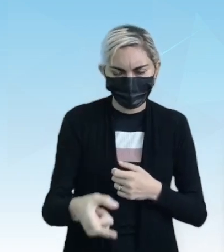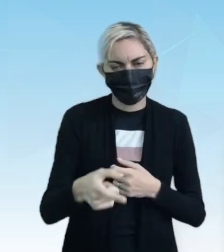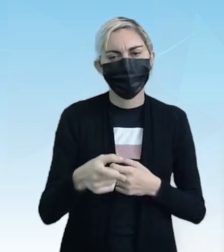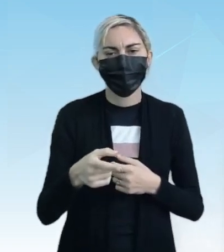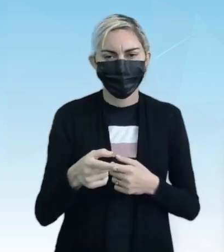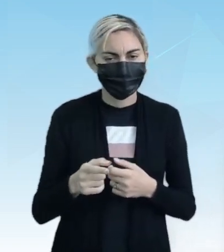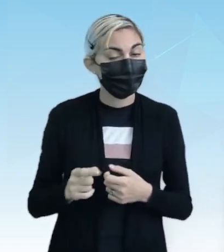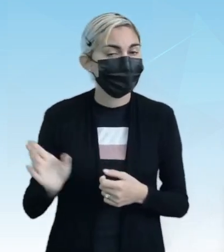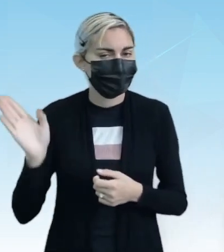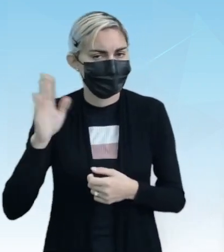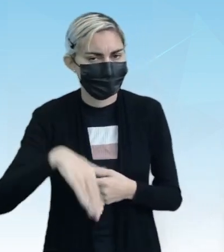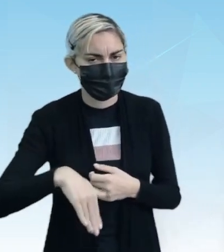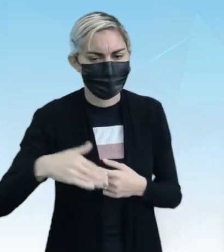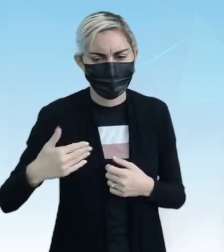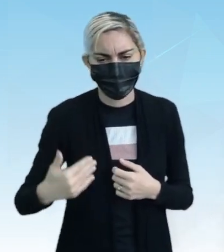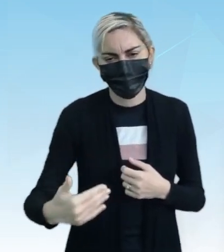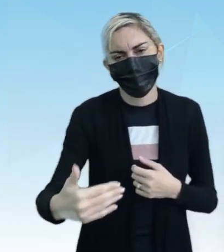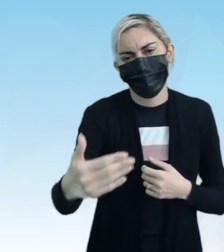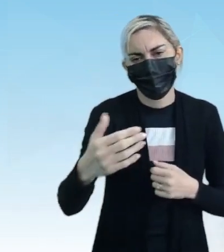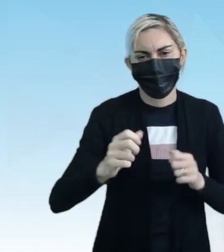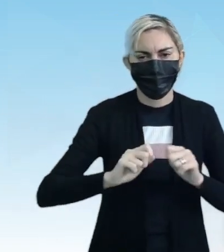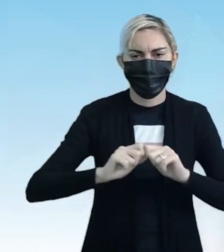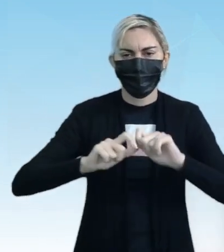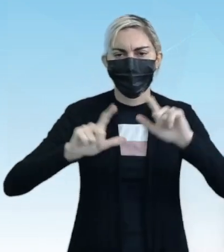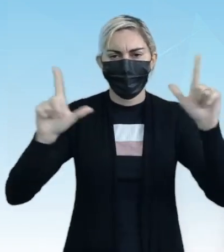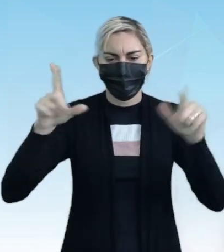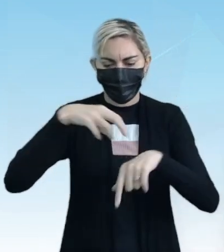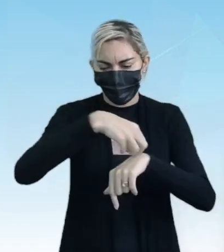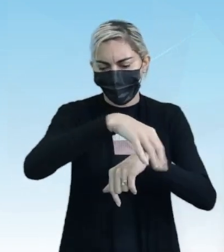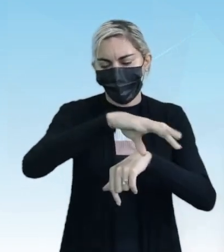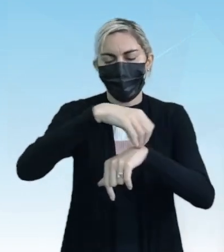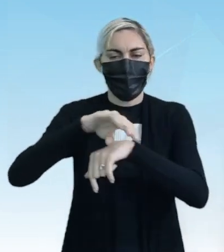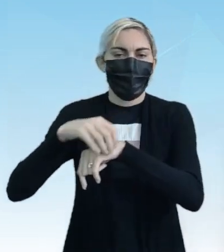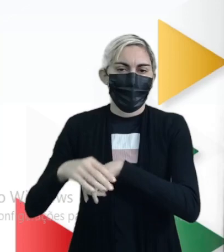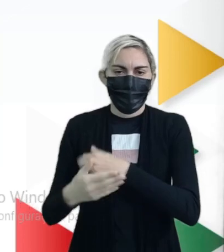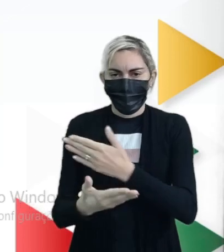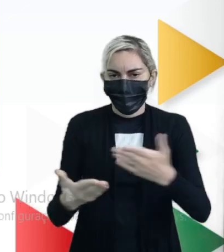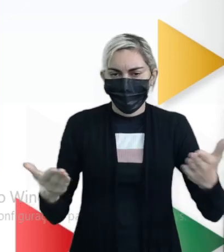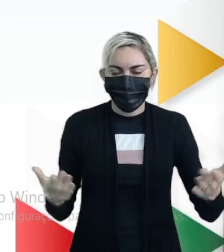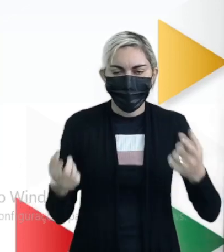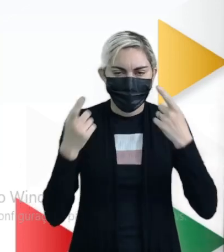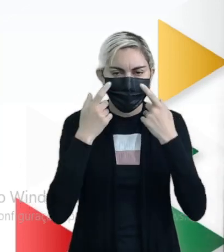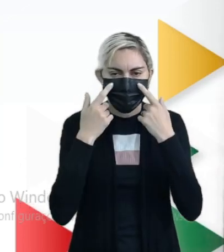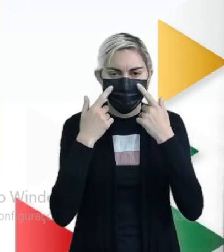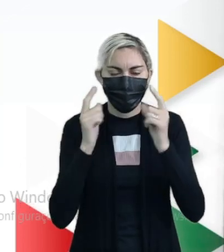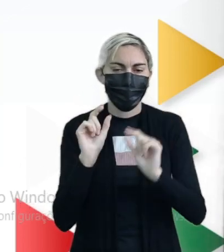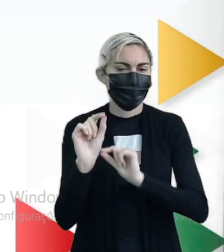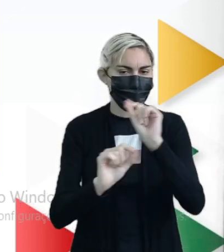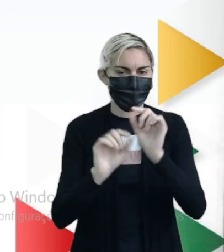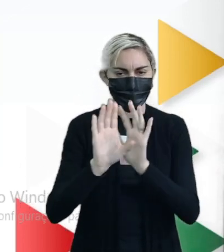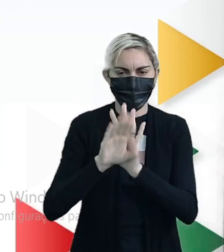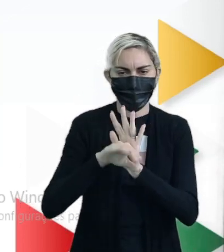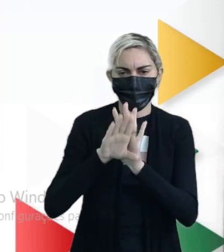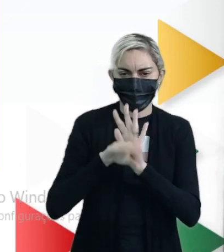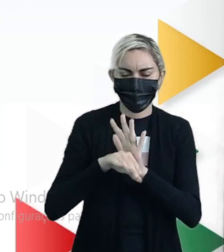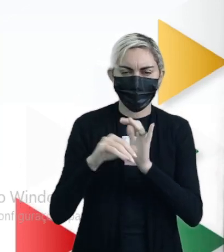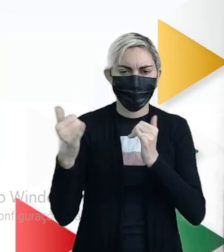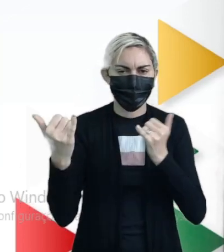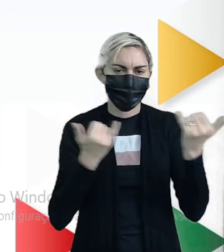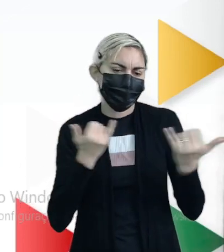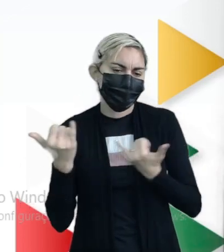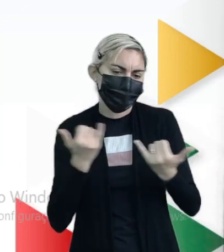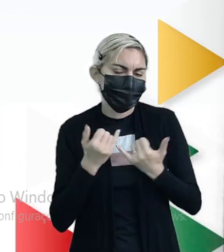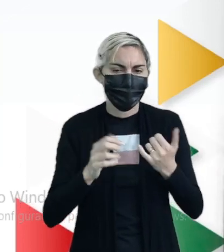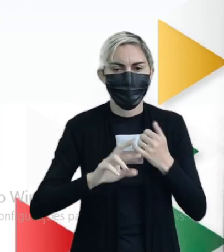intencionalidade. E vamos adiante. Na tela, trago para vocês, veja só, o seguinte conceito: